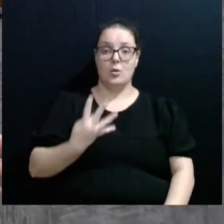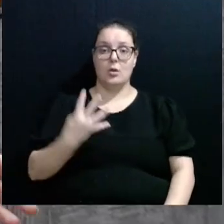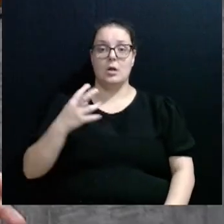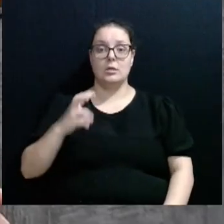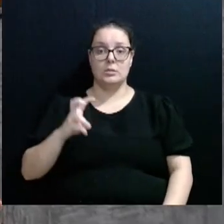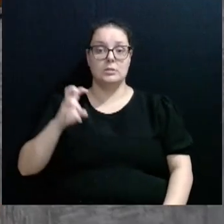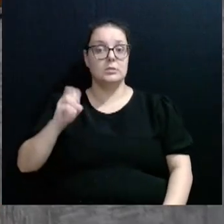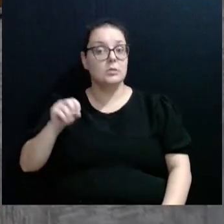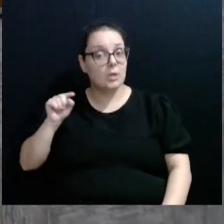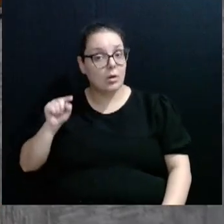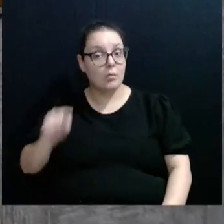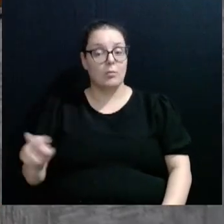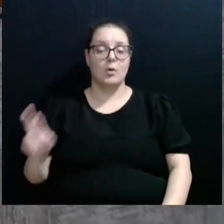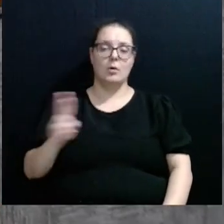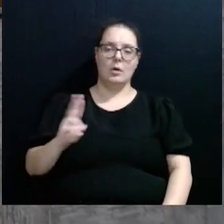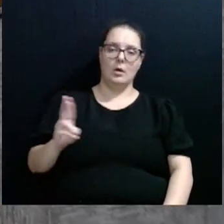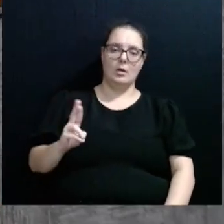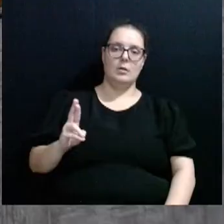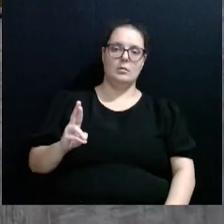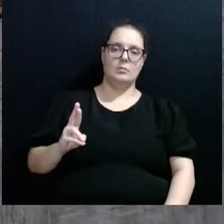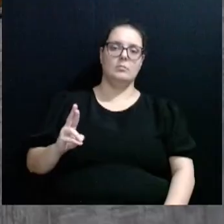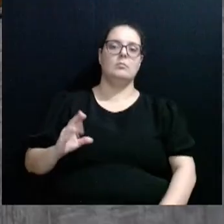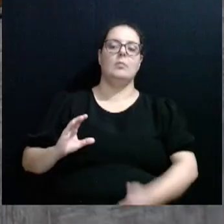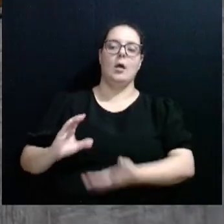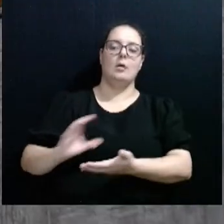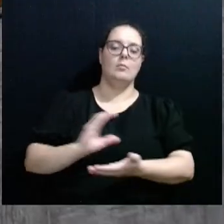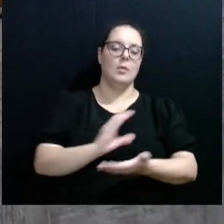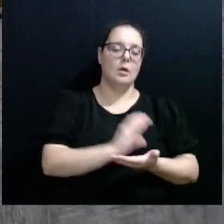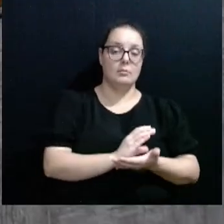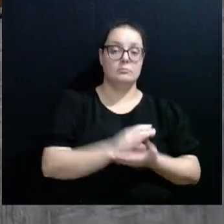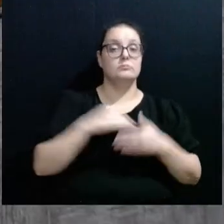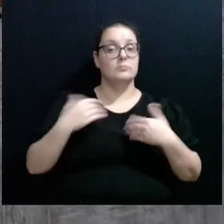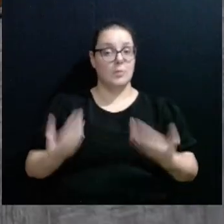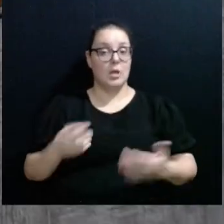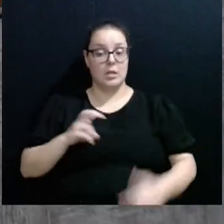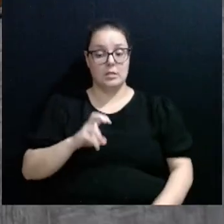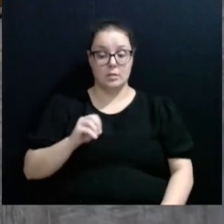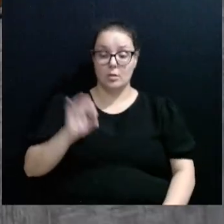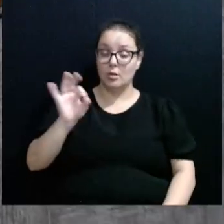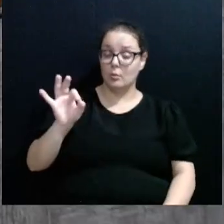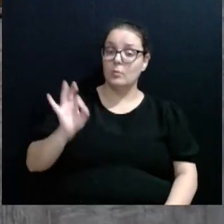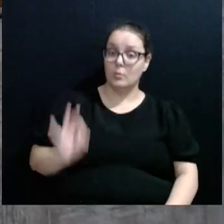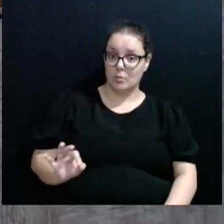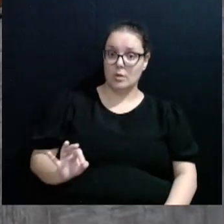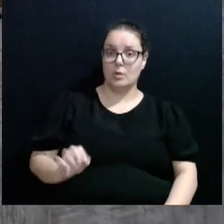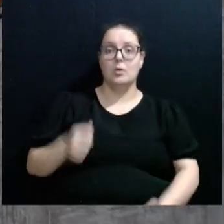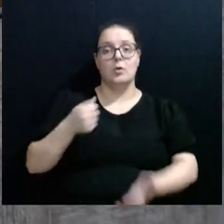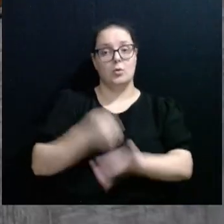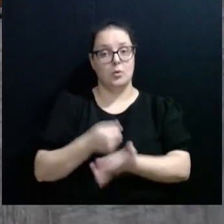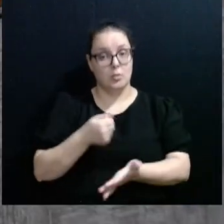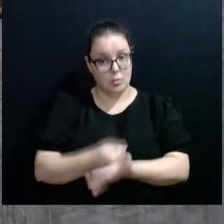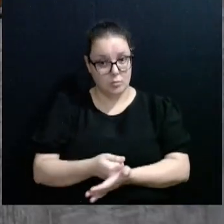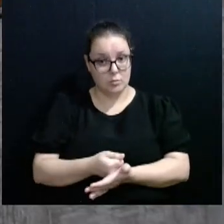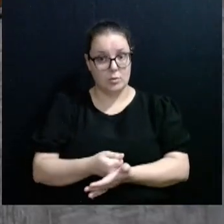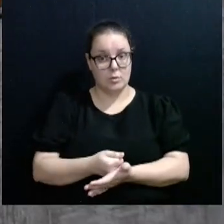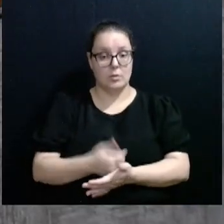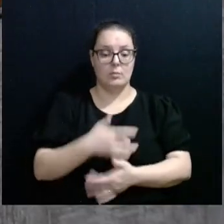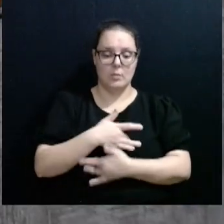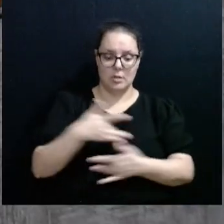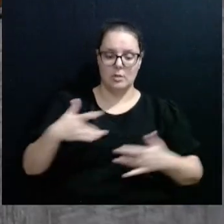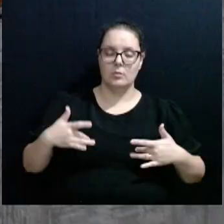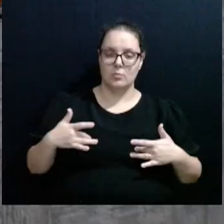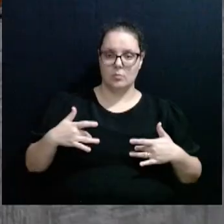3.450.000 para as destinações, sendo 50% obrigatoriamente para a saúde. O vereador